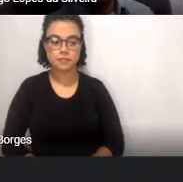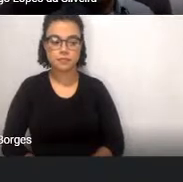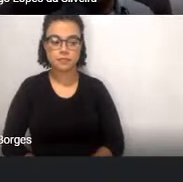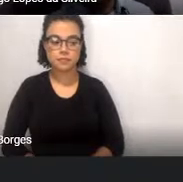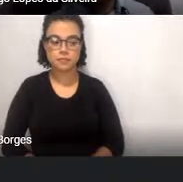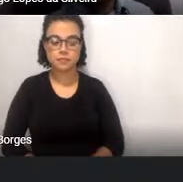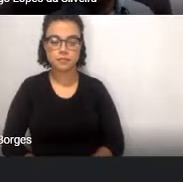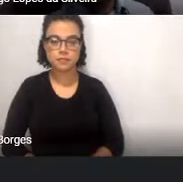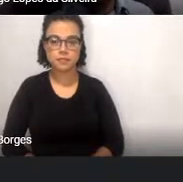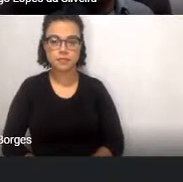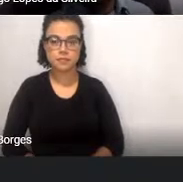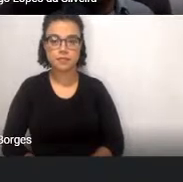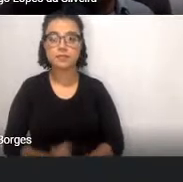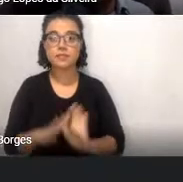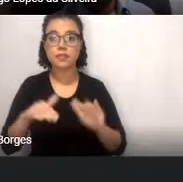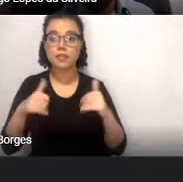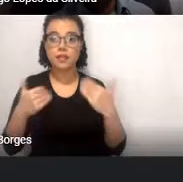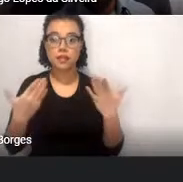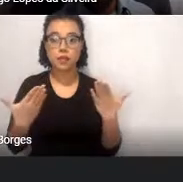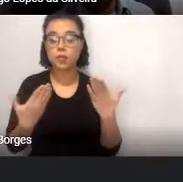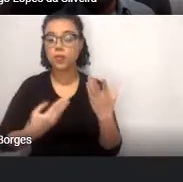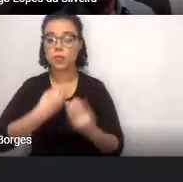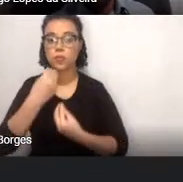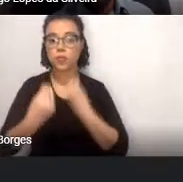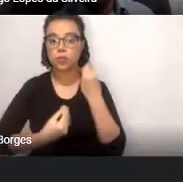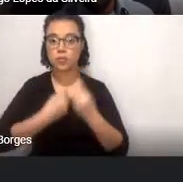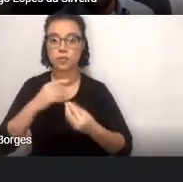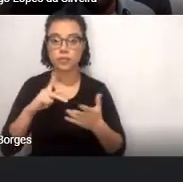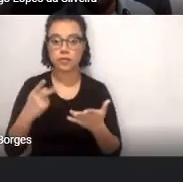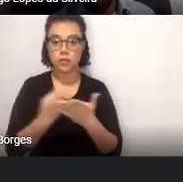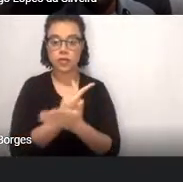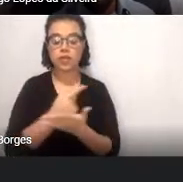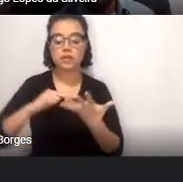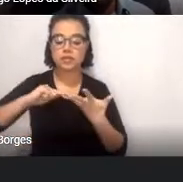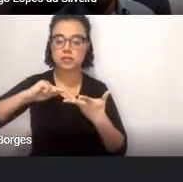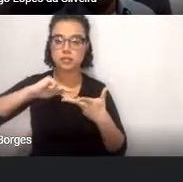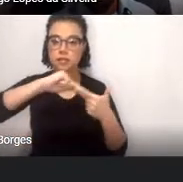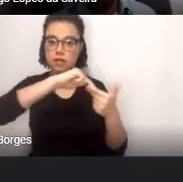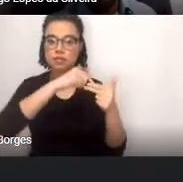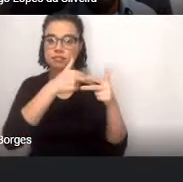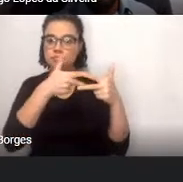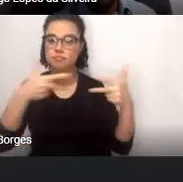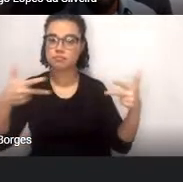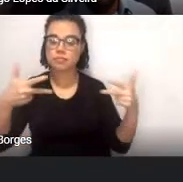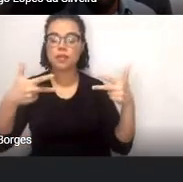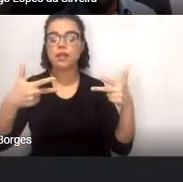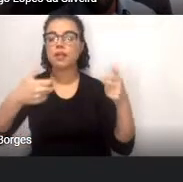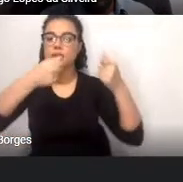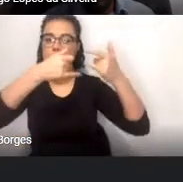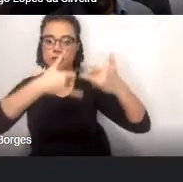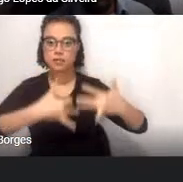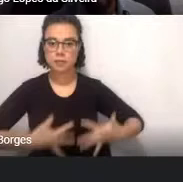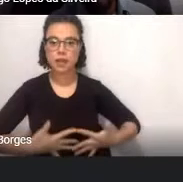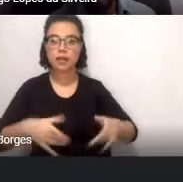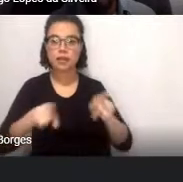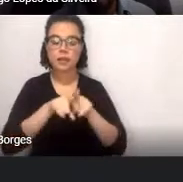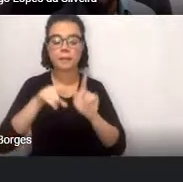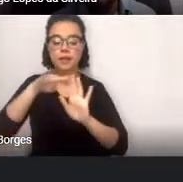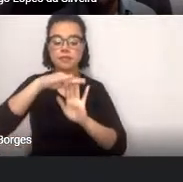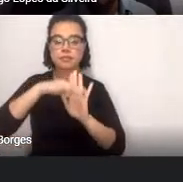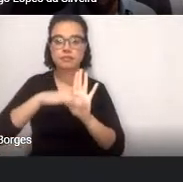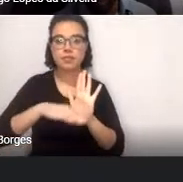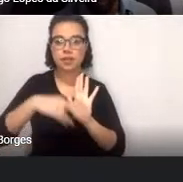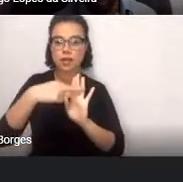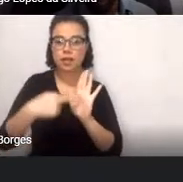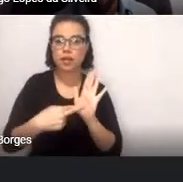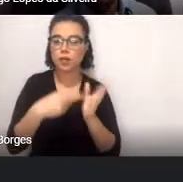Então, nós vamos estar utilizando, tá? Dessas ferramentas, falando um pouco delas aqui. É um protocolo que eu utilizo no dia